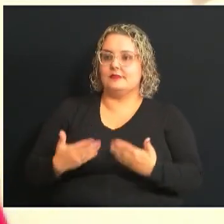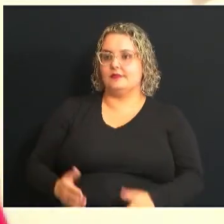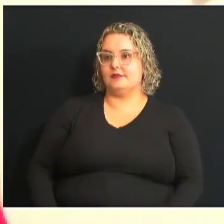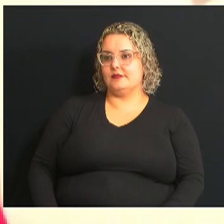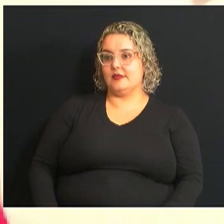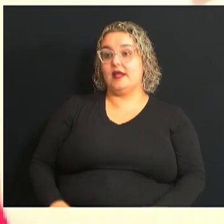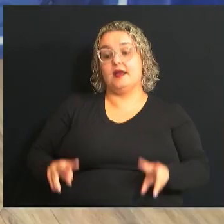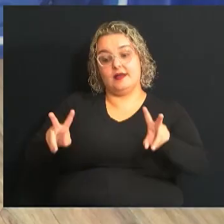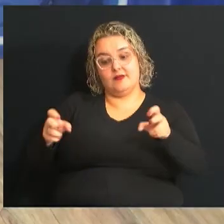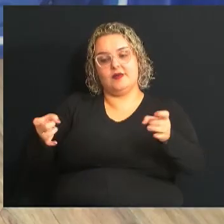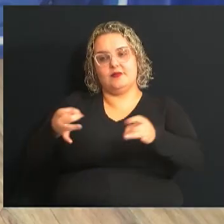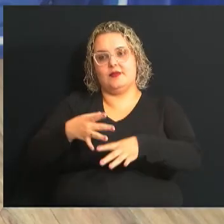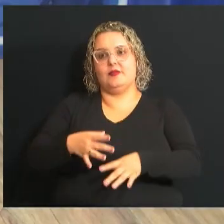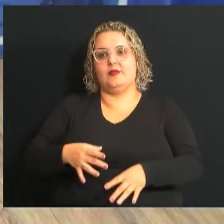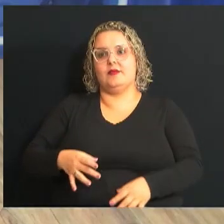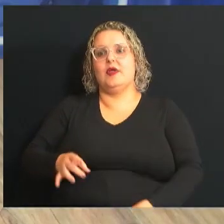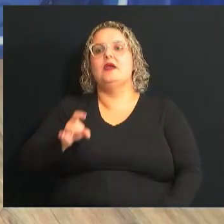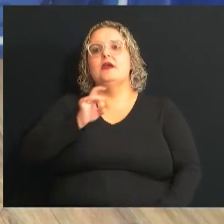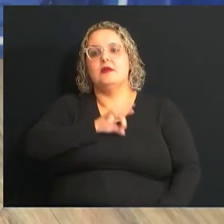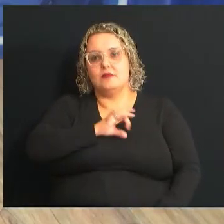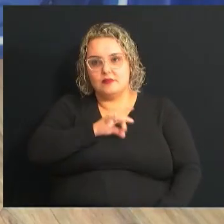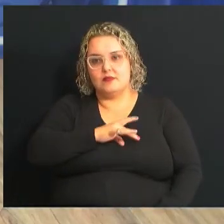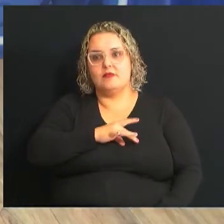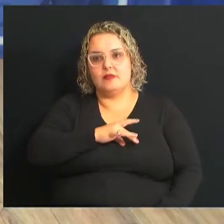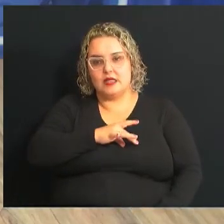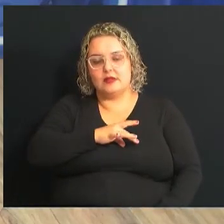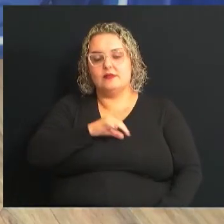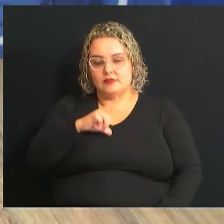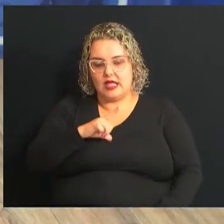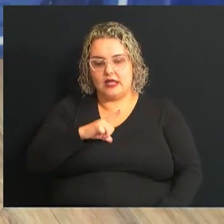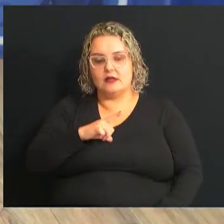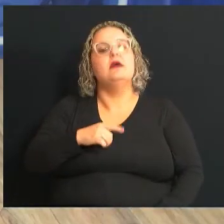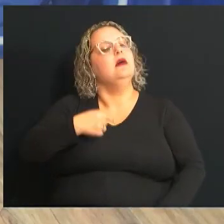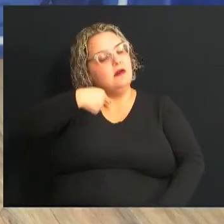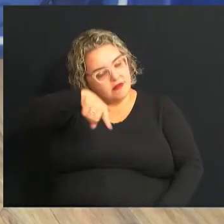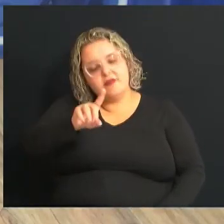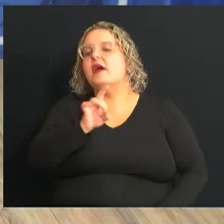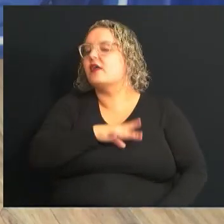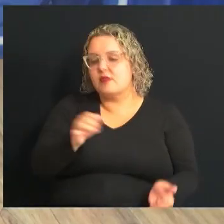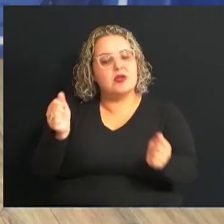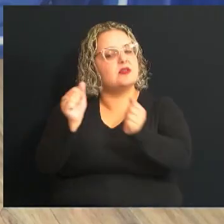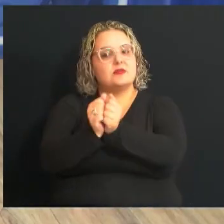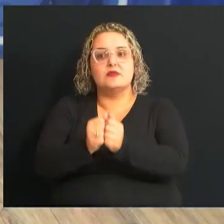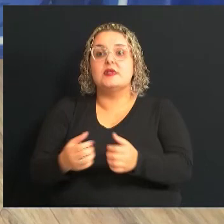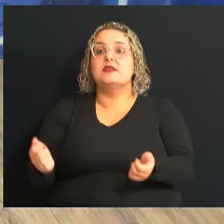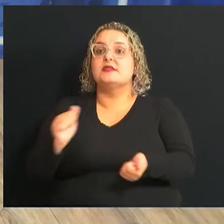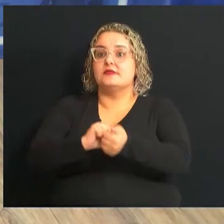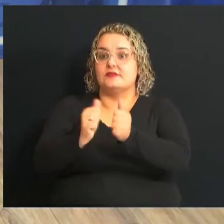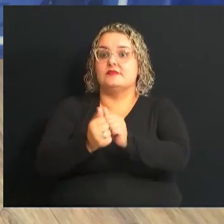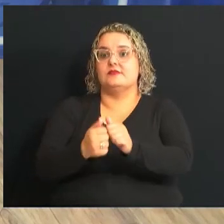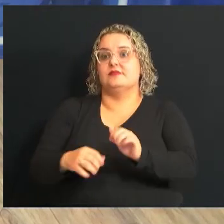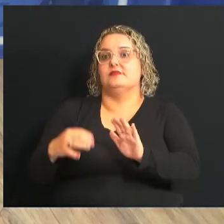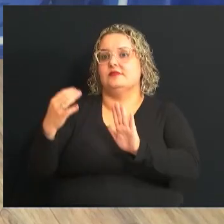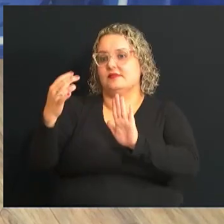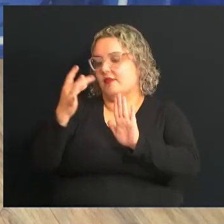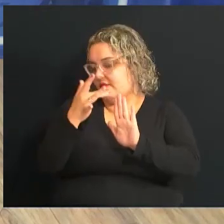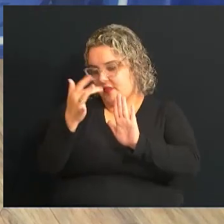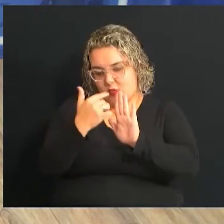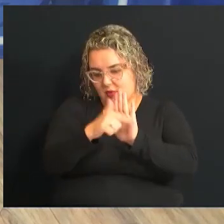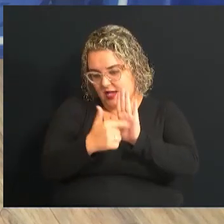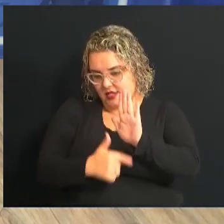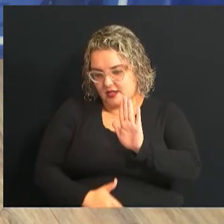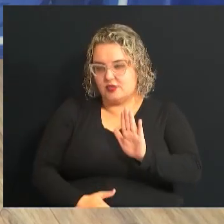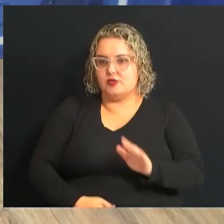pronta, né? Tá com medo, vai com medo mesmo, mas ela se encaixa nesse nosso contexto. Talvez fazer uma lista de prós e contras, colocar na